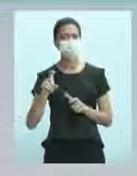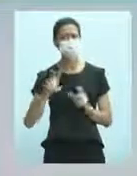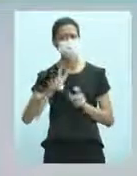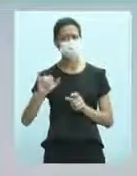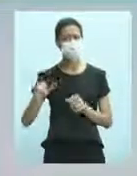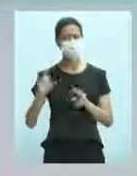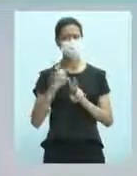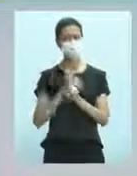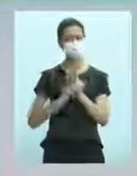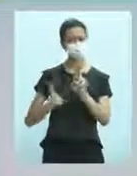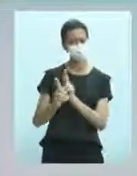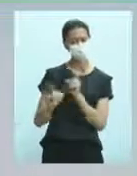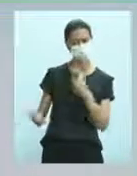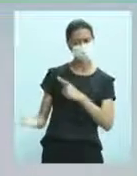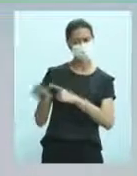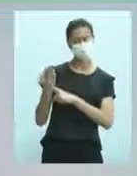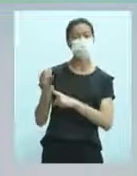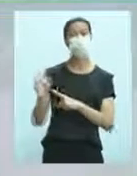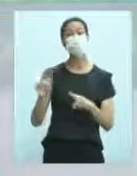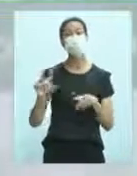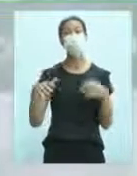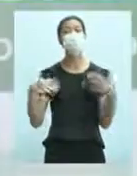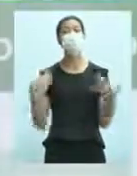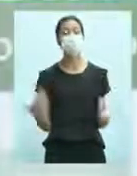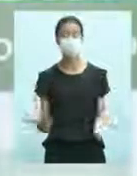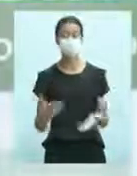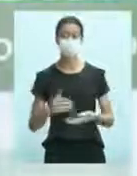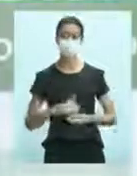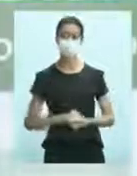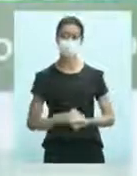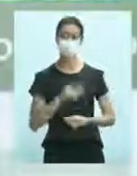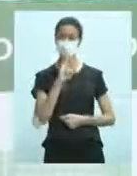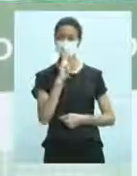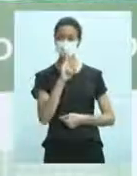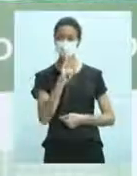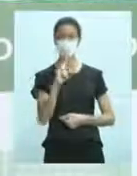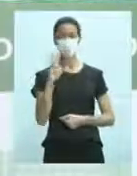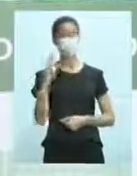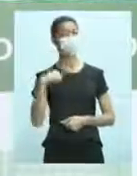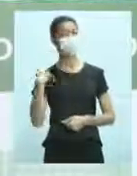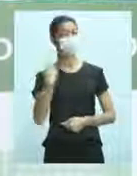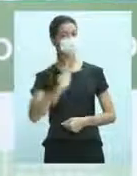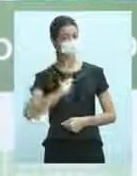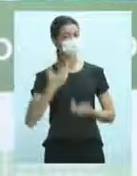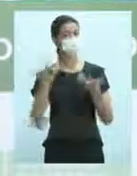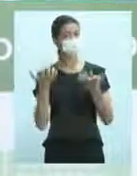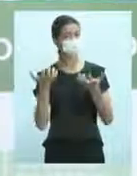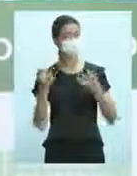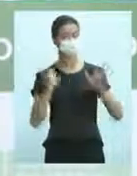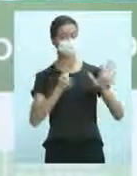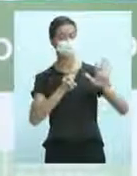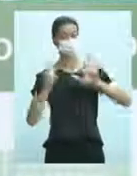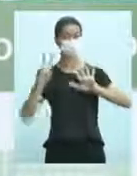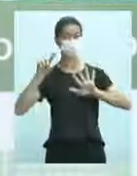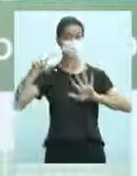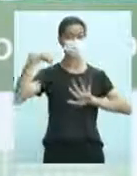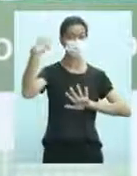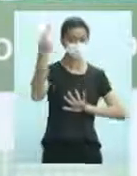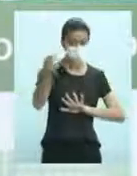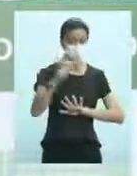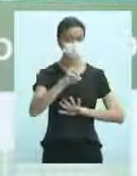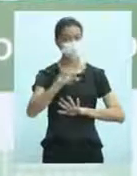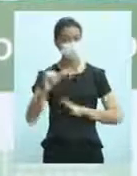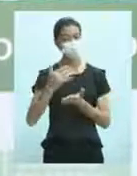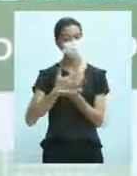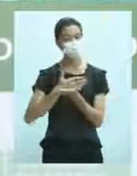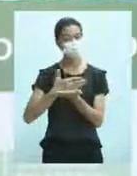não está preparado hoje nós queremos iniciar na próxima semana o treinamento deverão ser